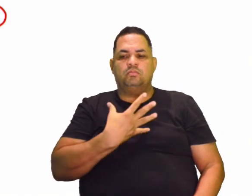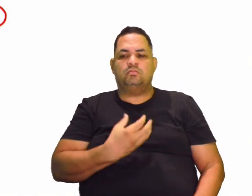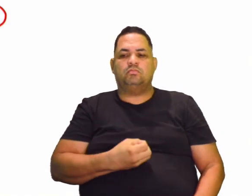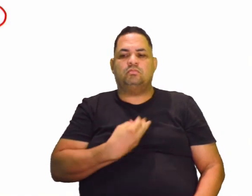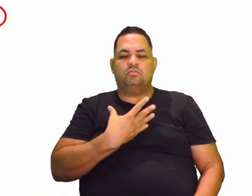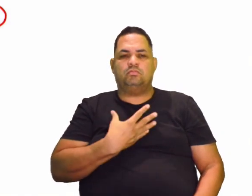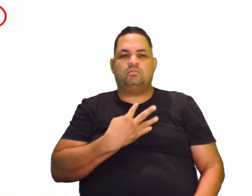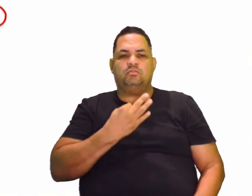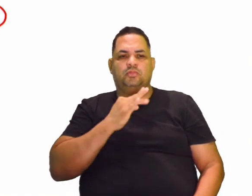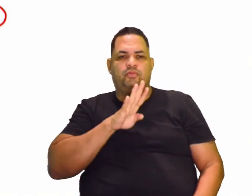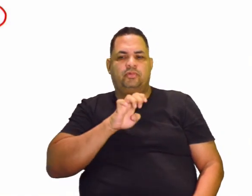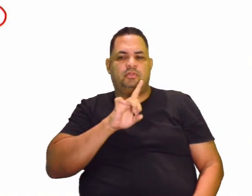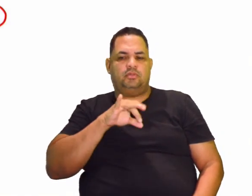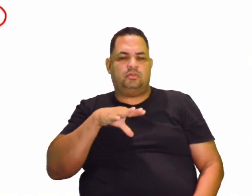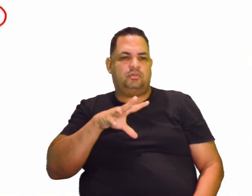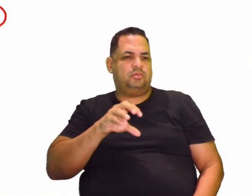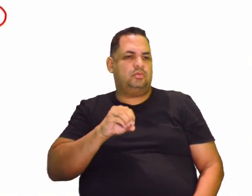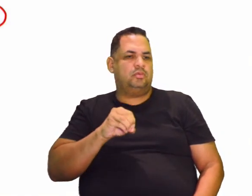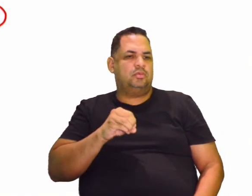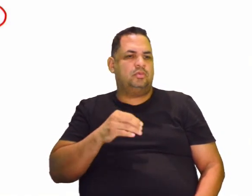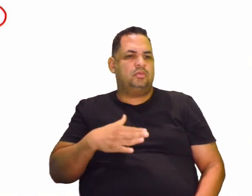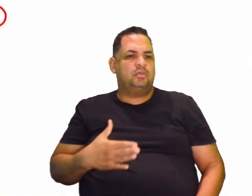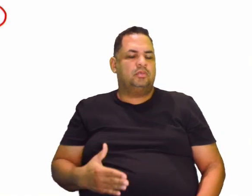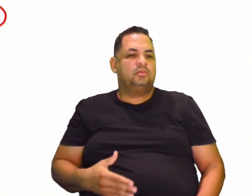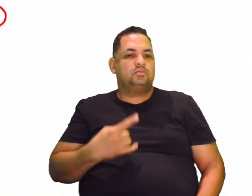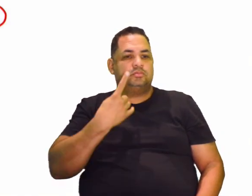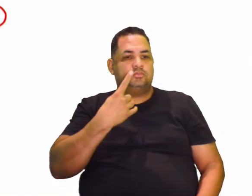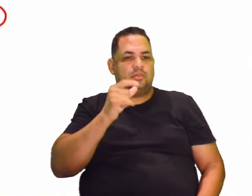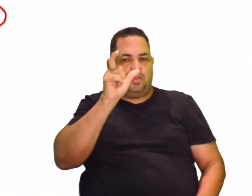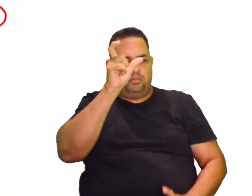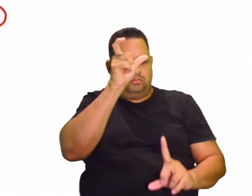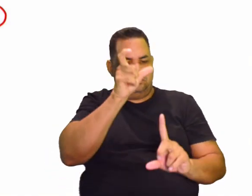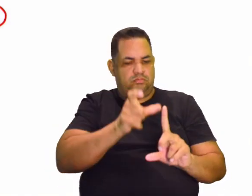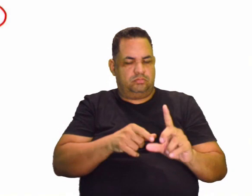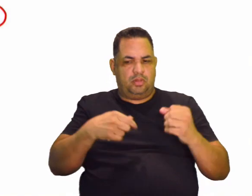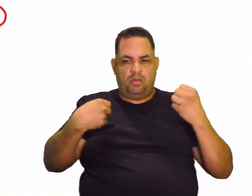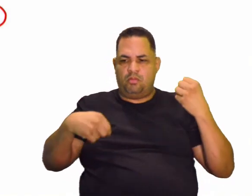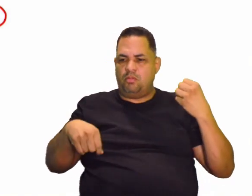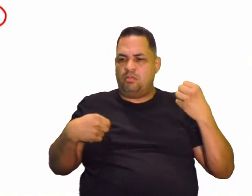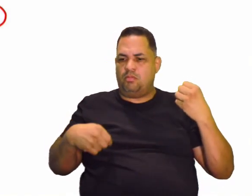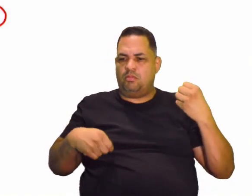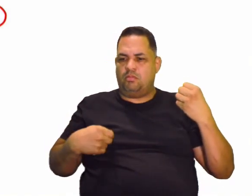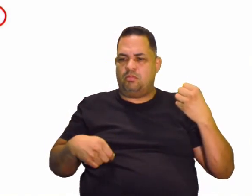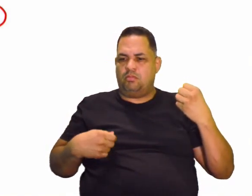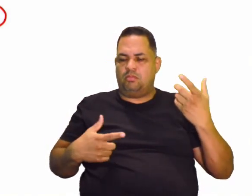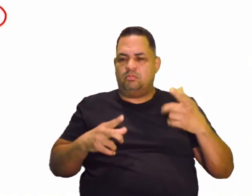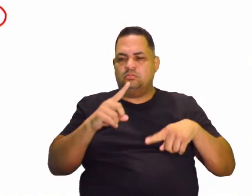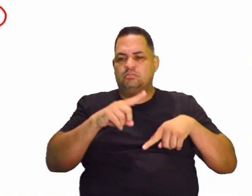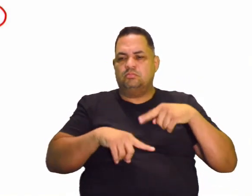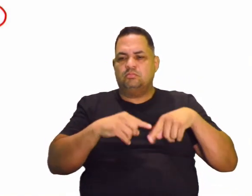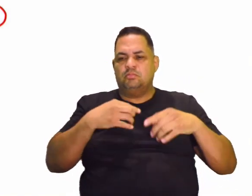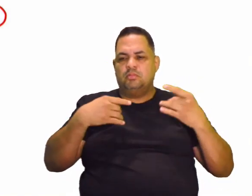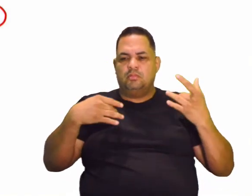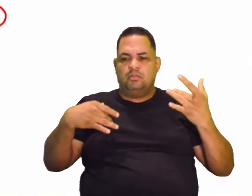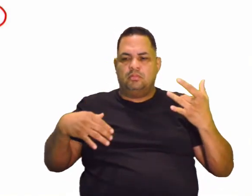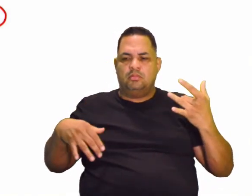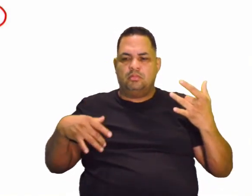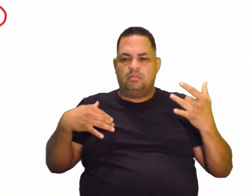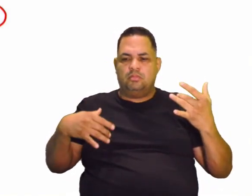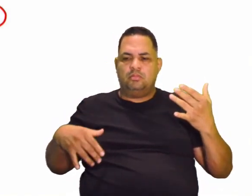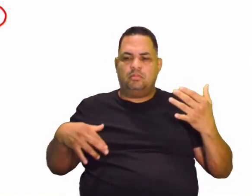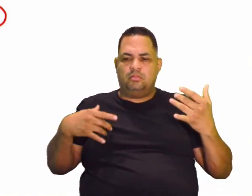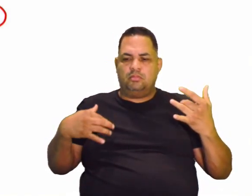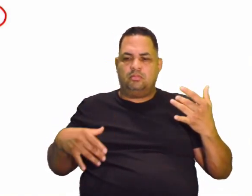um trovador, que é esse personagem aqui com o violão, não, um instrumento de cordas, fazendo